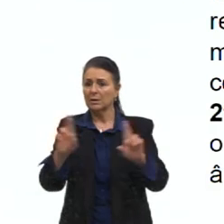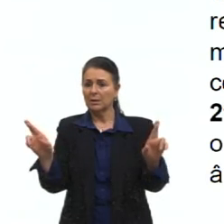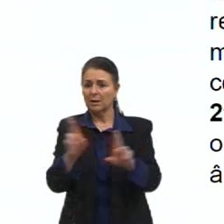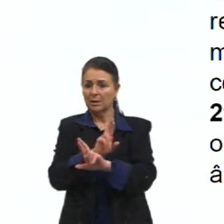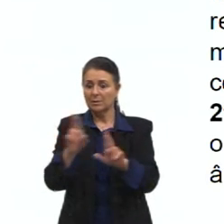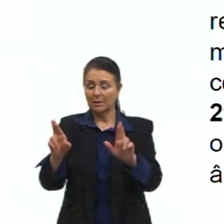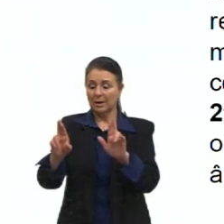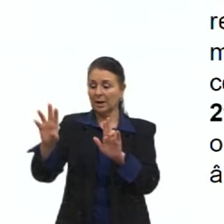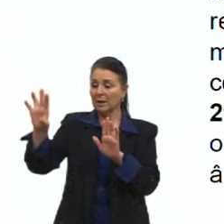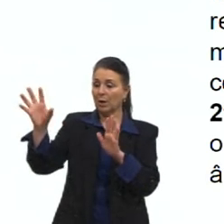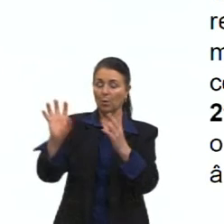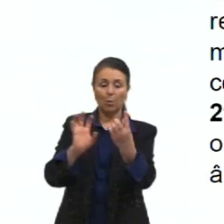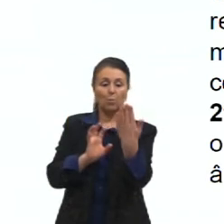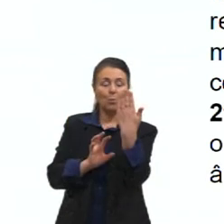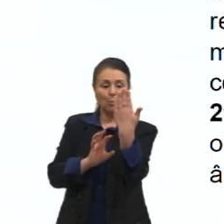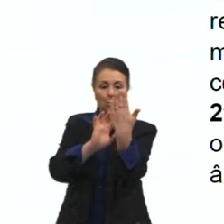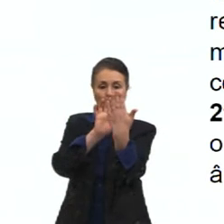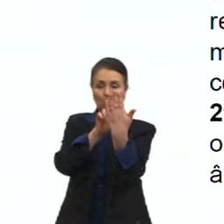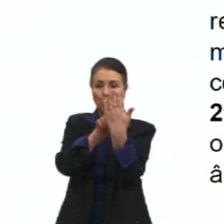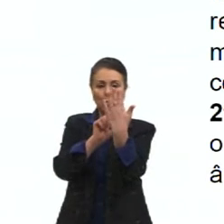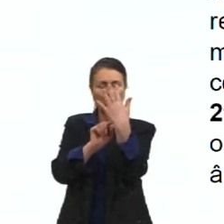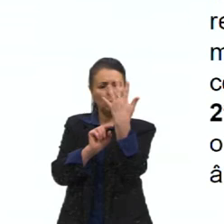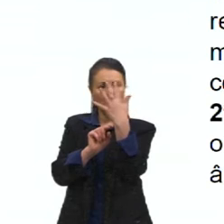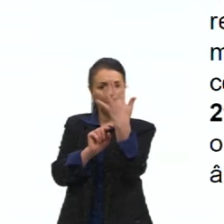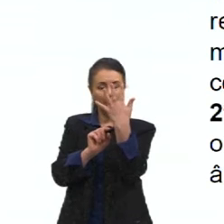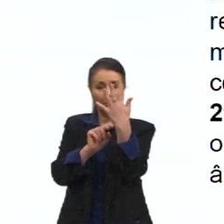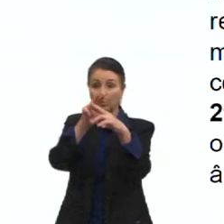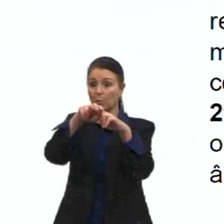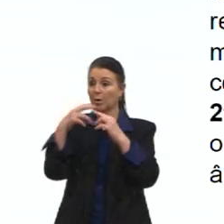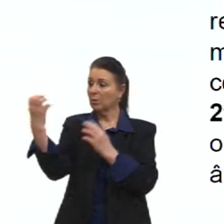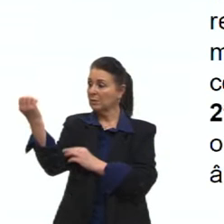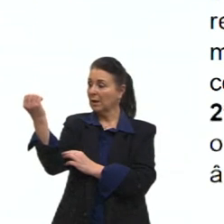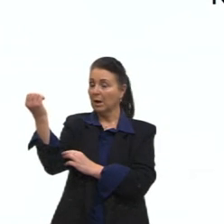dos espelhos, quando a gente for falar de luz.